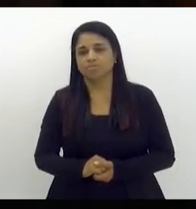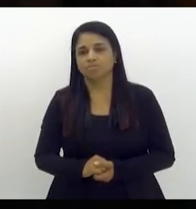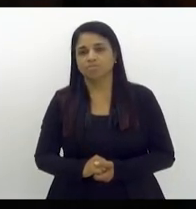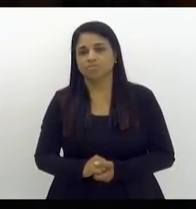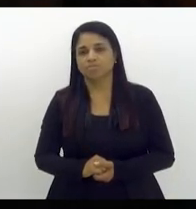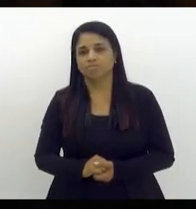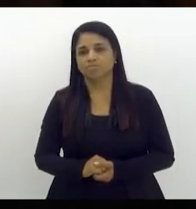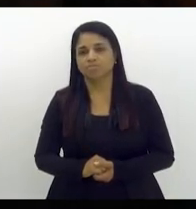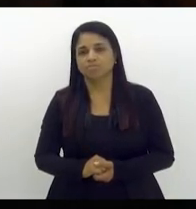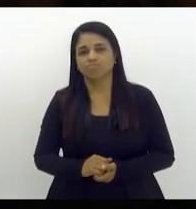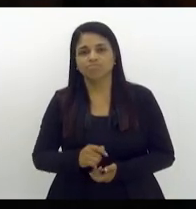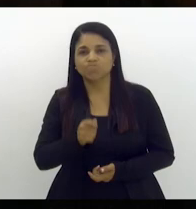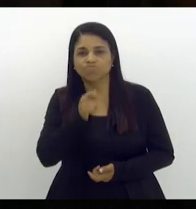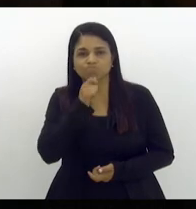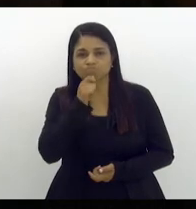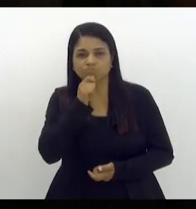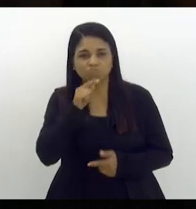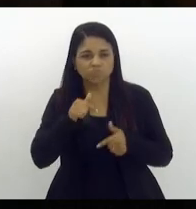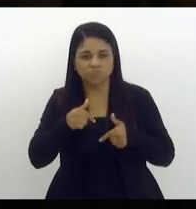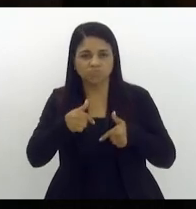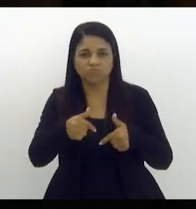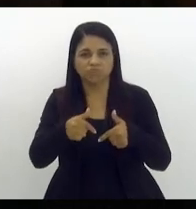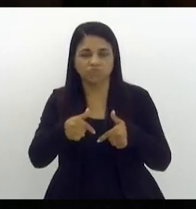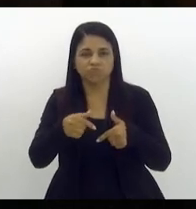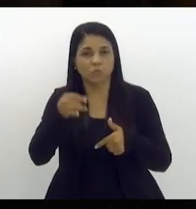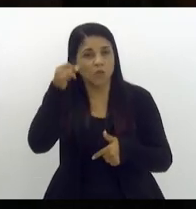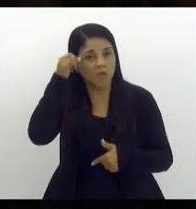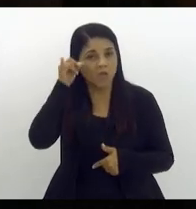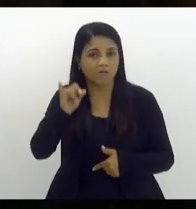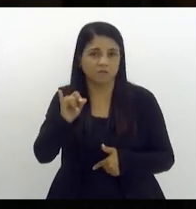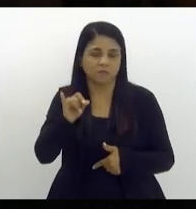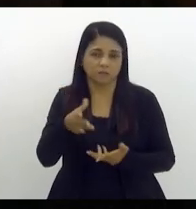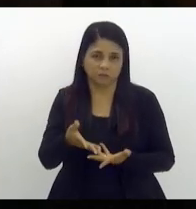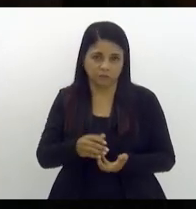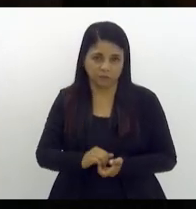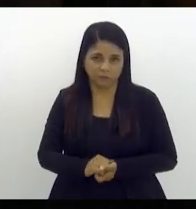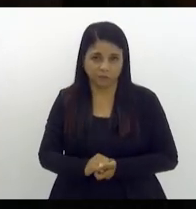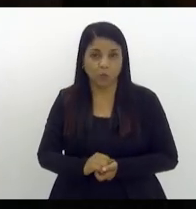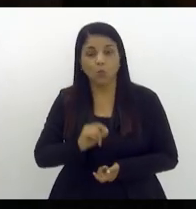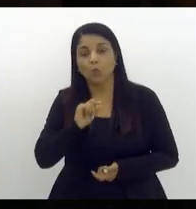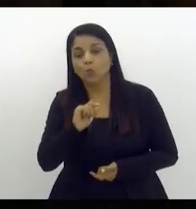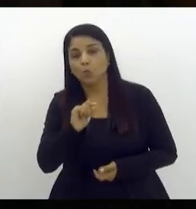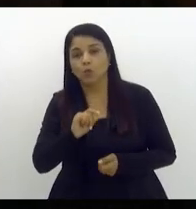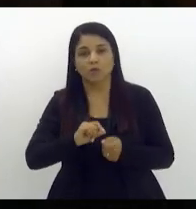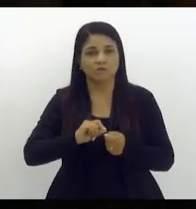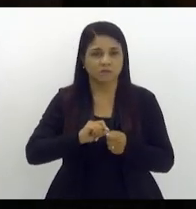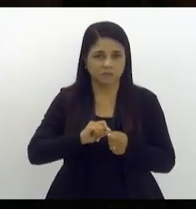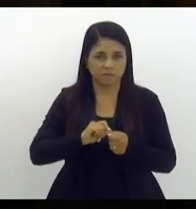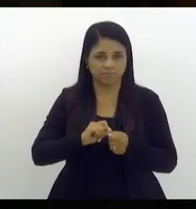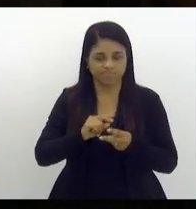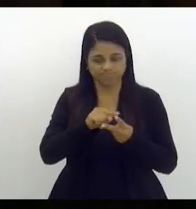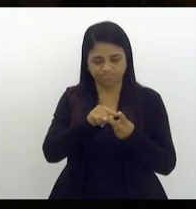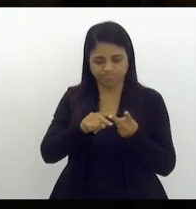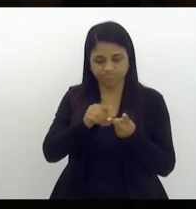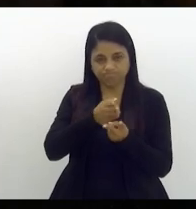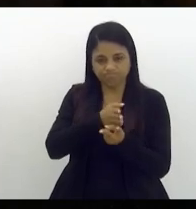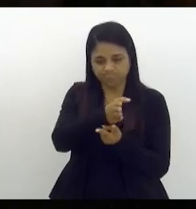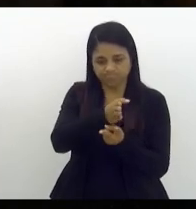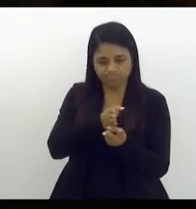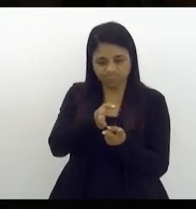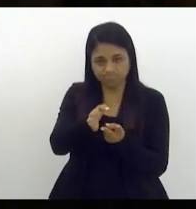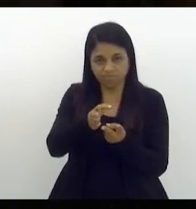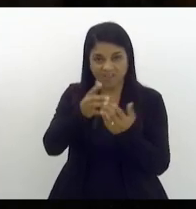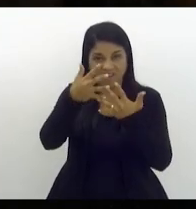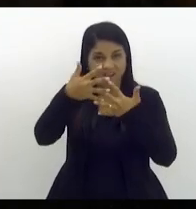preventivamente não têm agido. E o que fazer? Duas vertentes para mim são